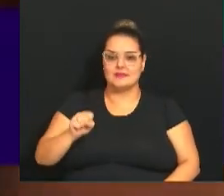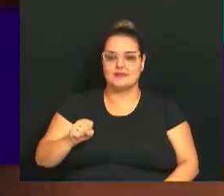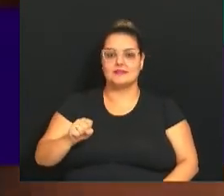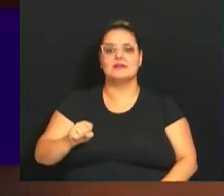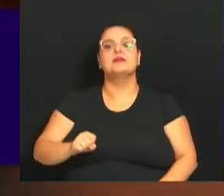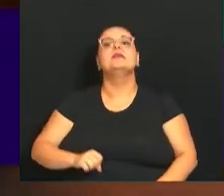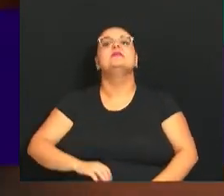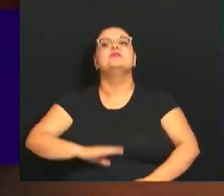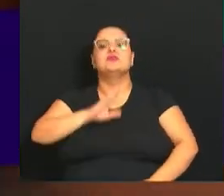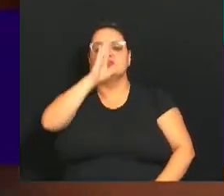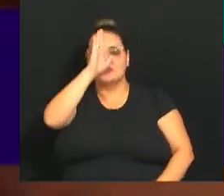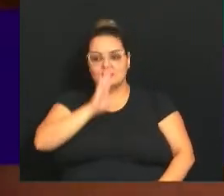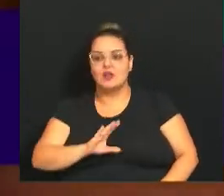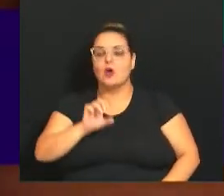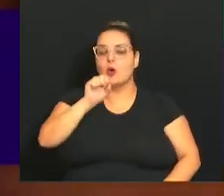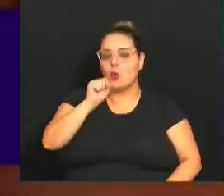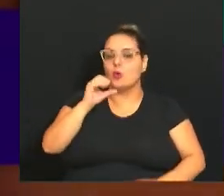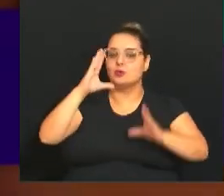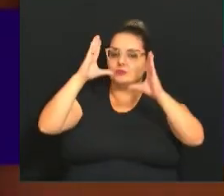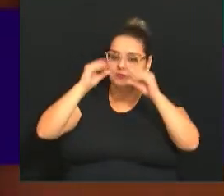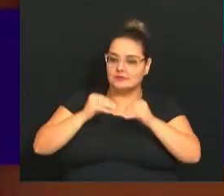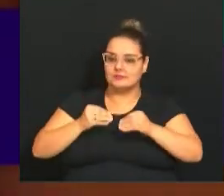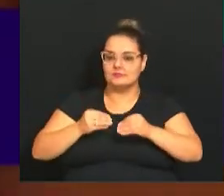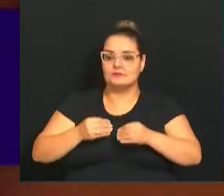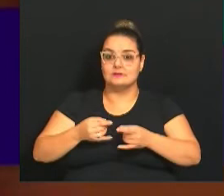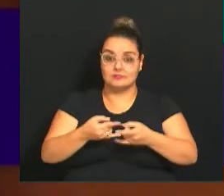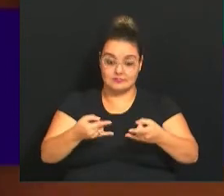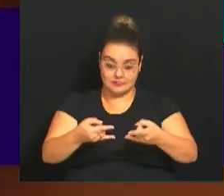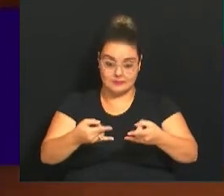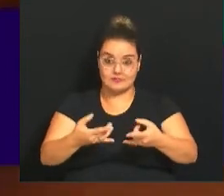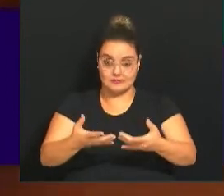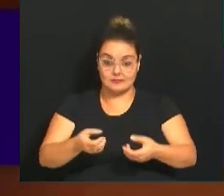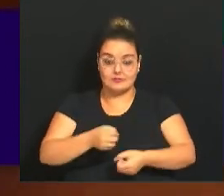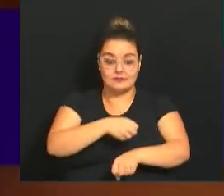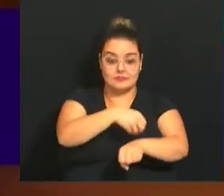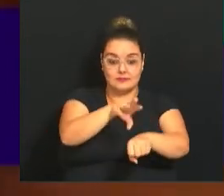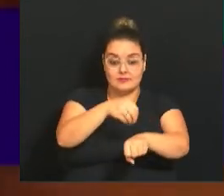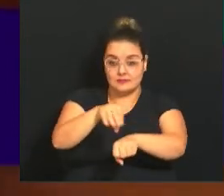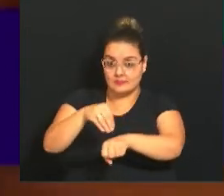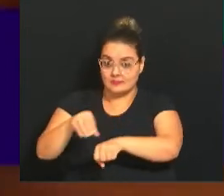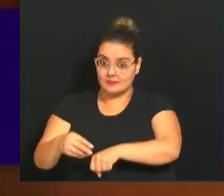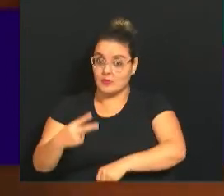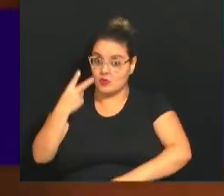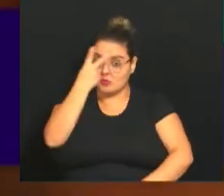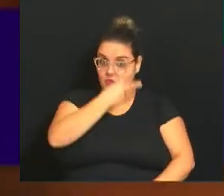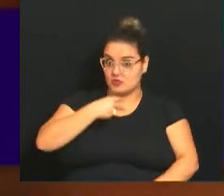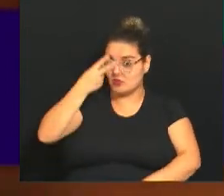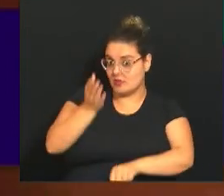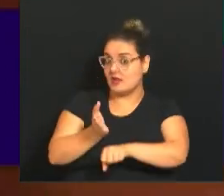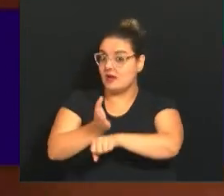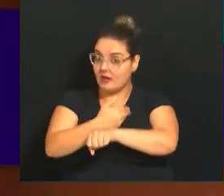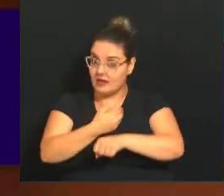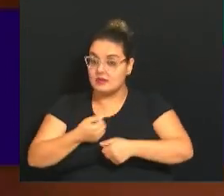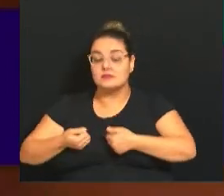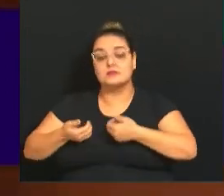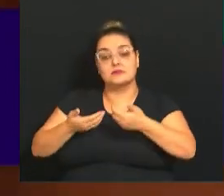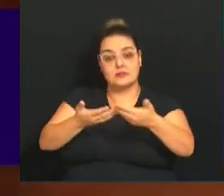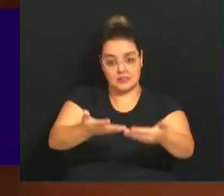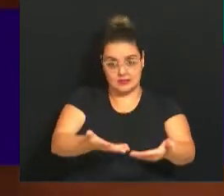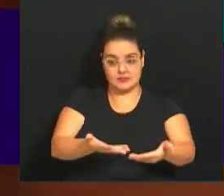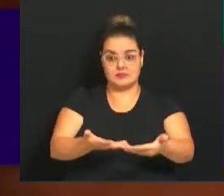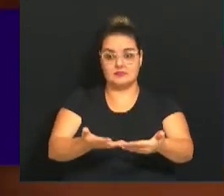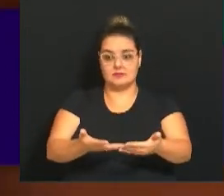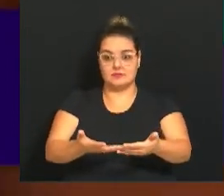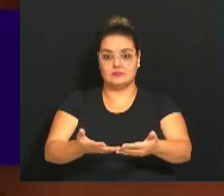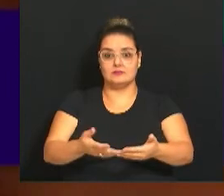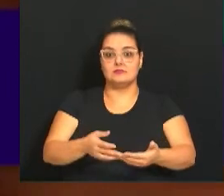para as 8 da noite. E os convites começam a ser distribuídos 2 horas antes das apresentações por meio da